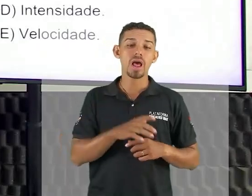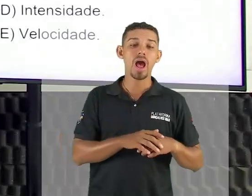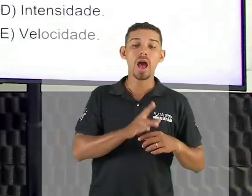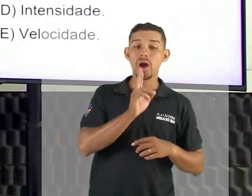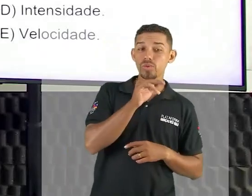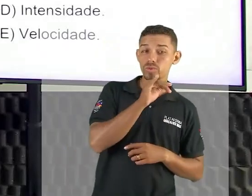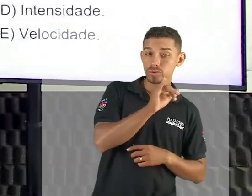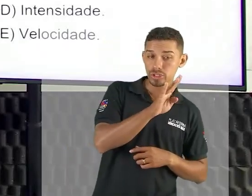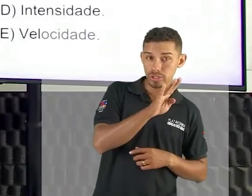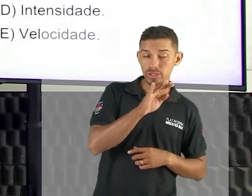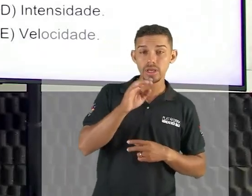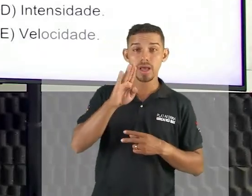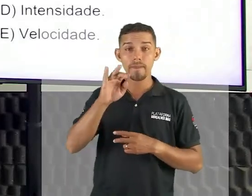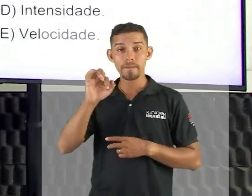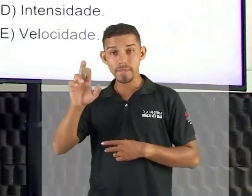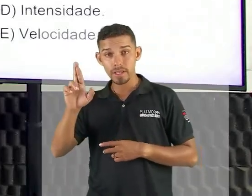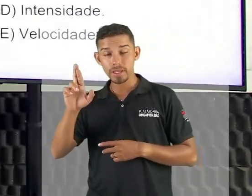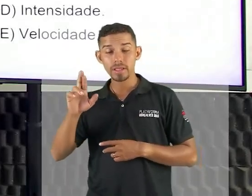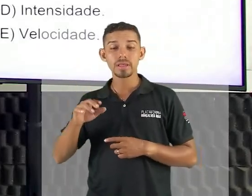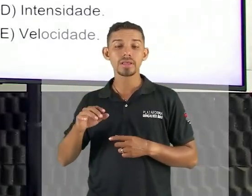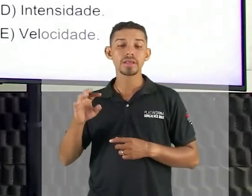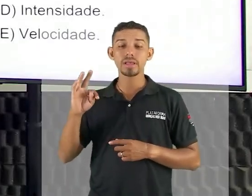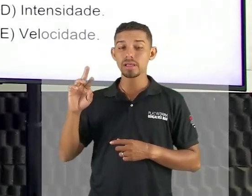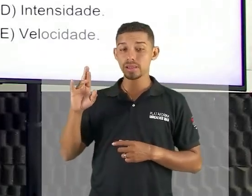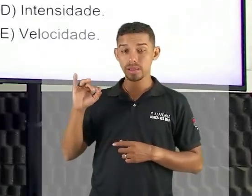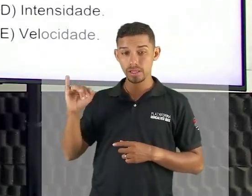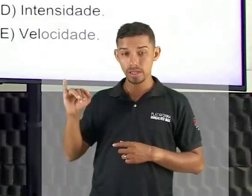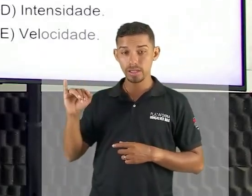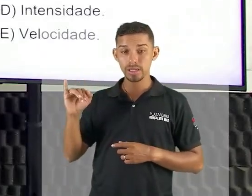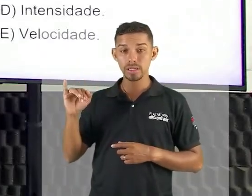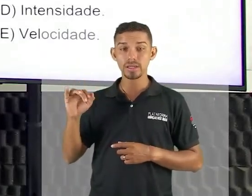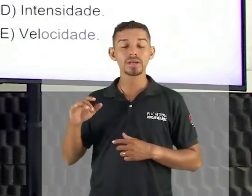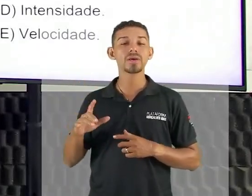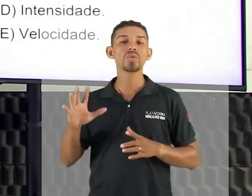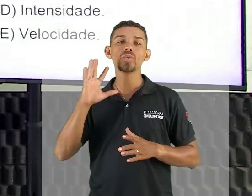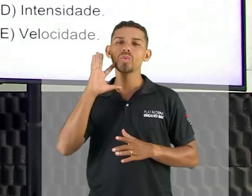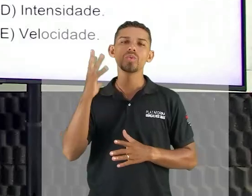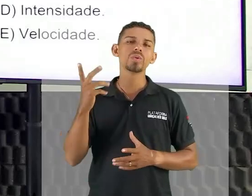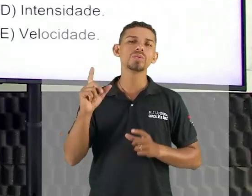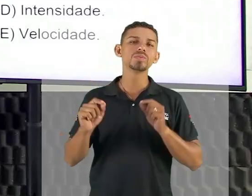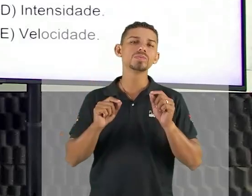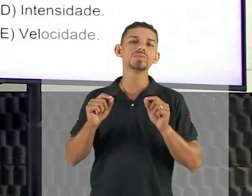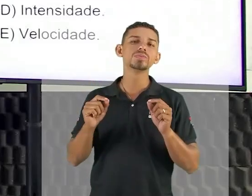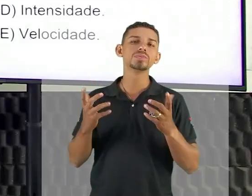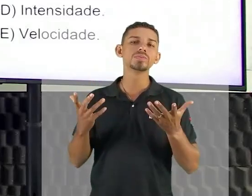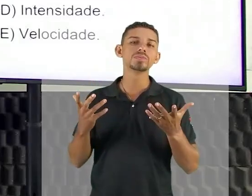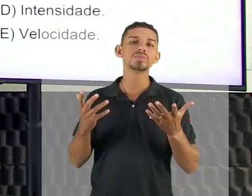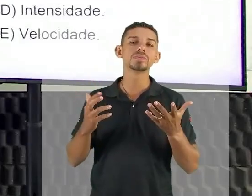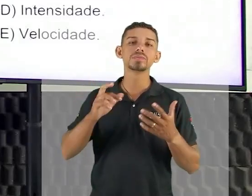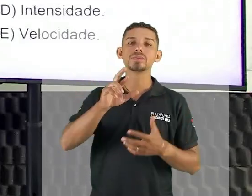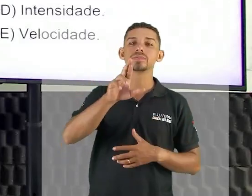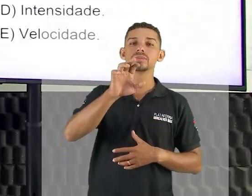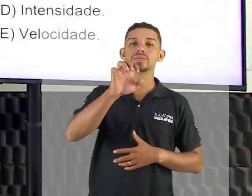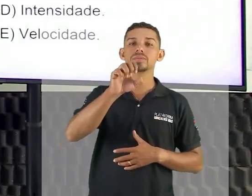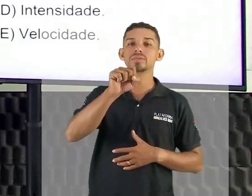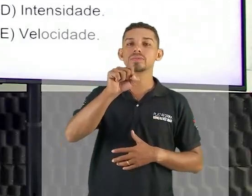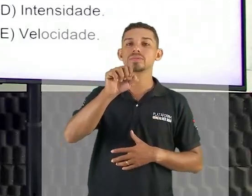qualquer uma delas beleza tá que consiste esse fenômeno aí chamado